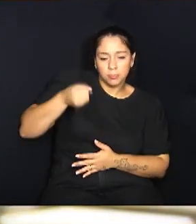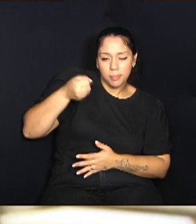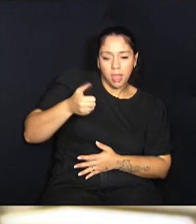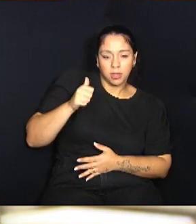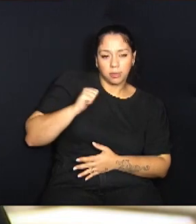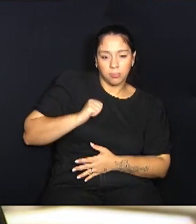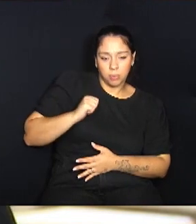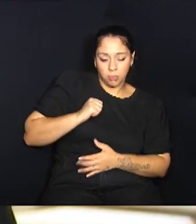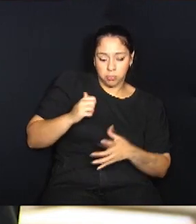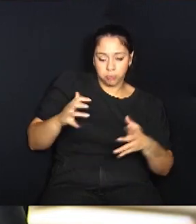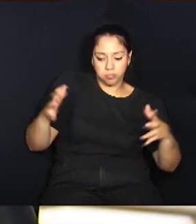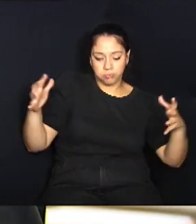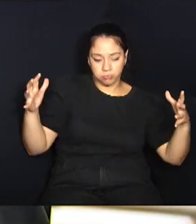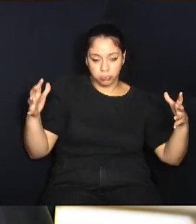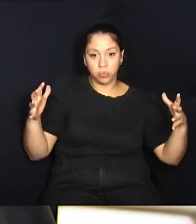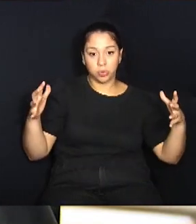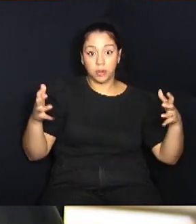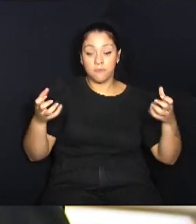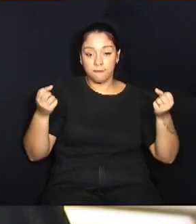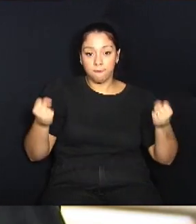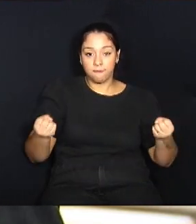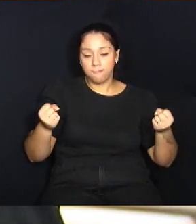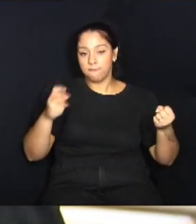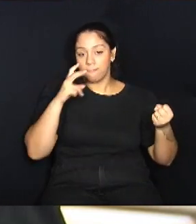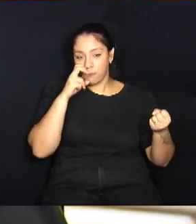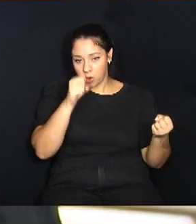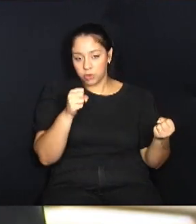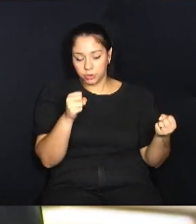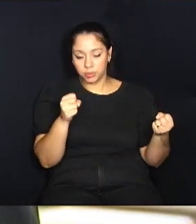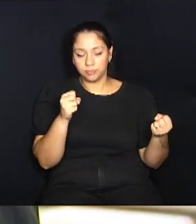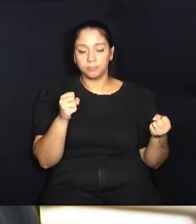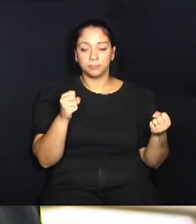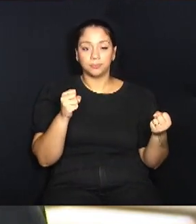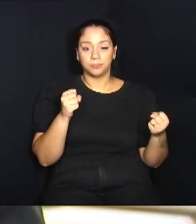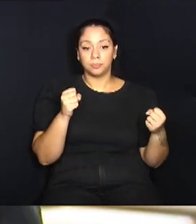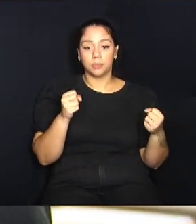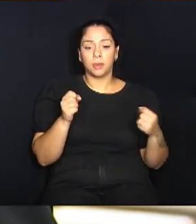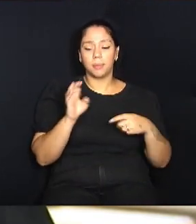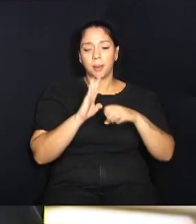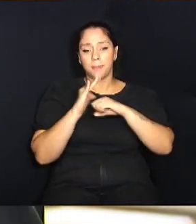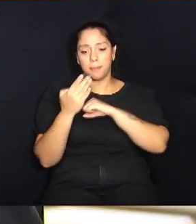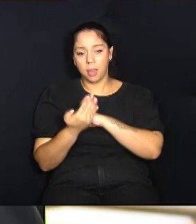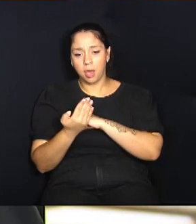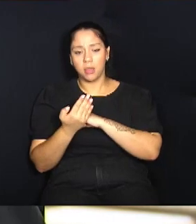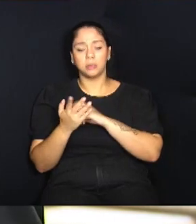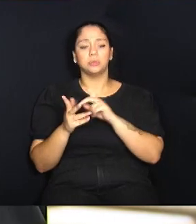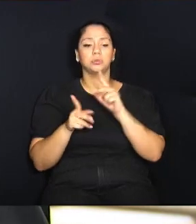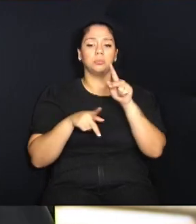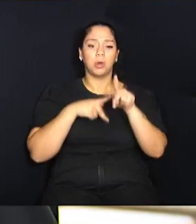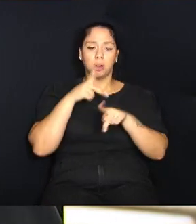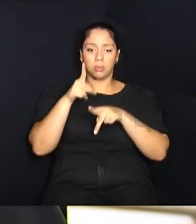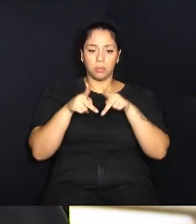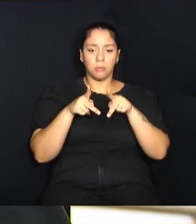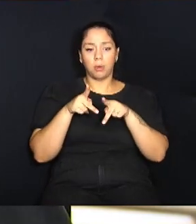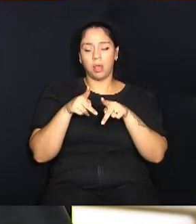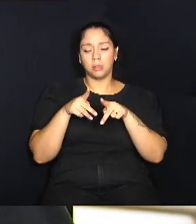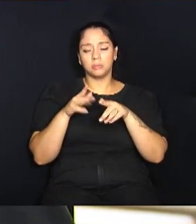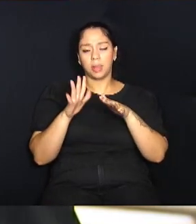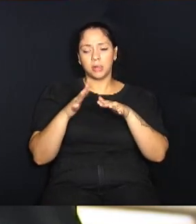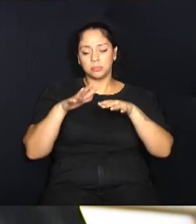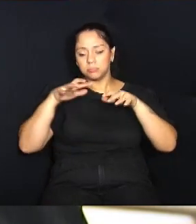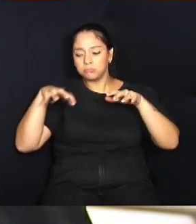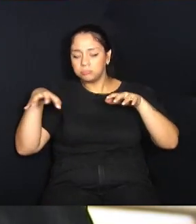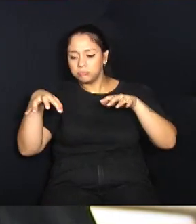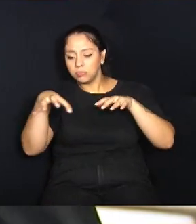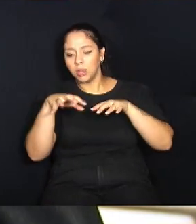grandes, de grande resistência, inclusive, para que bairros mais populares, inclusive de pessoas e